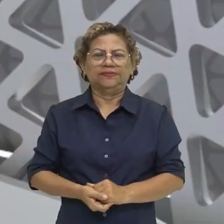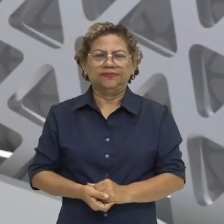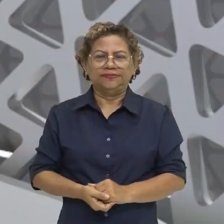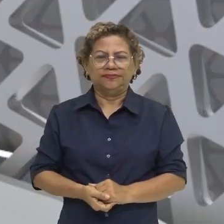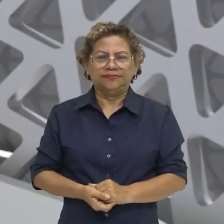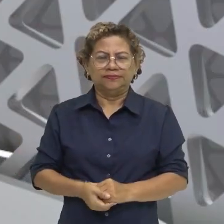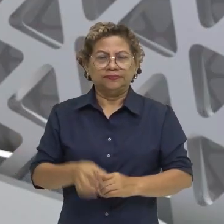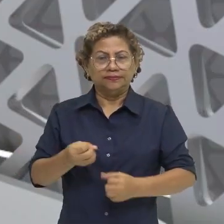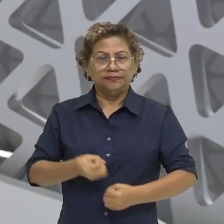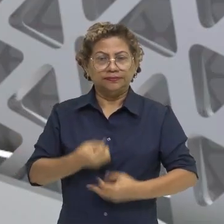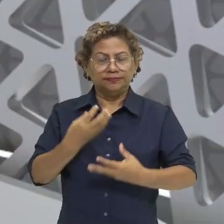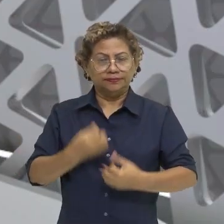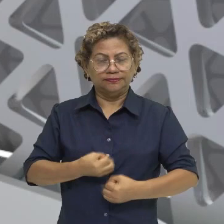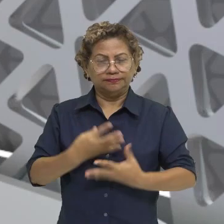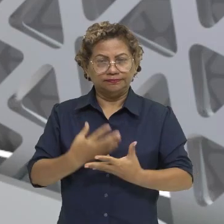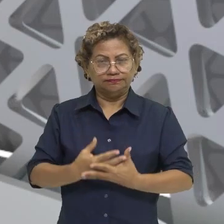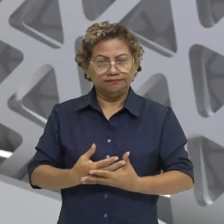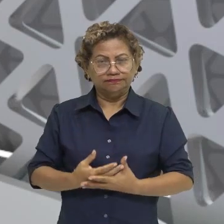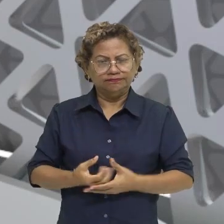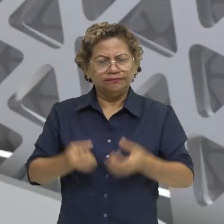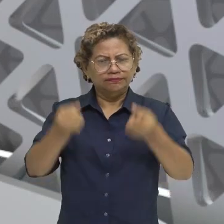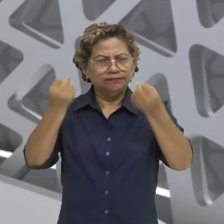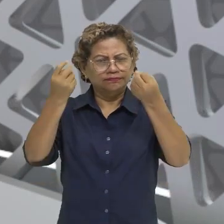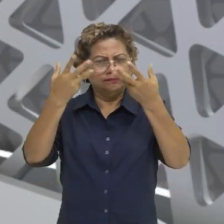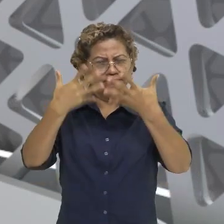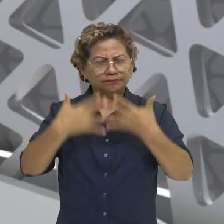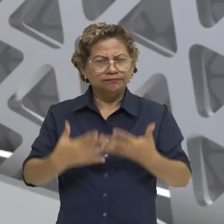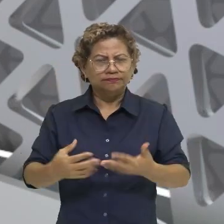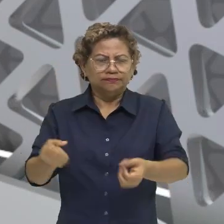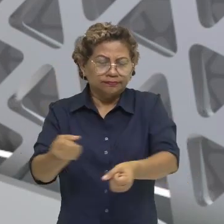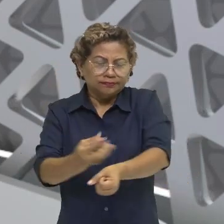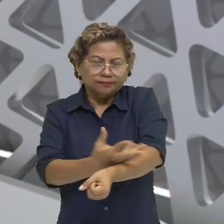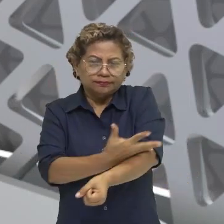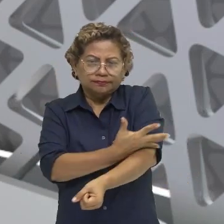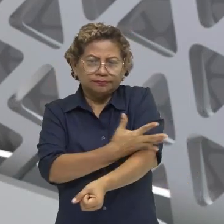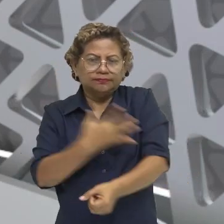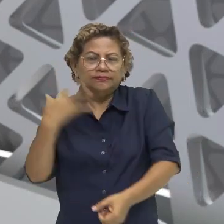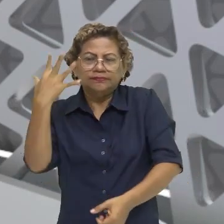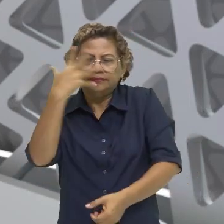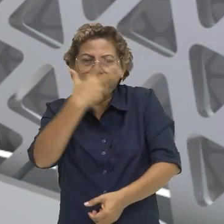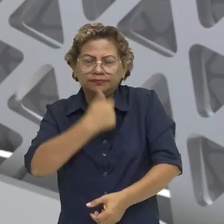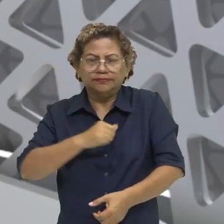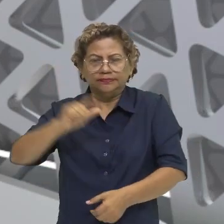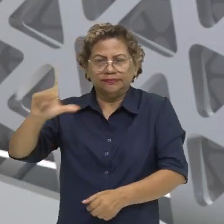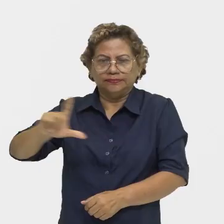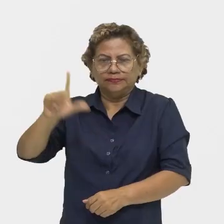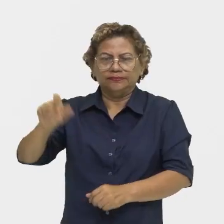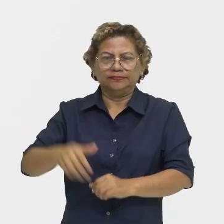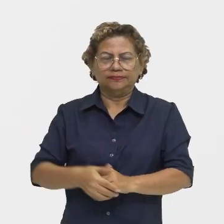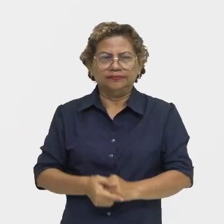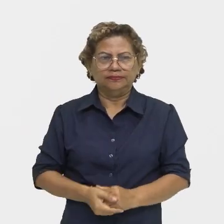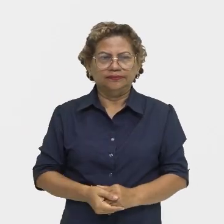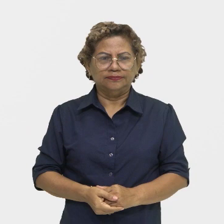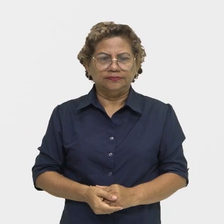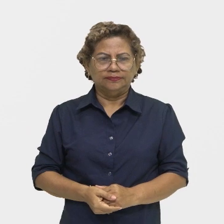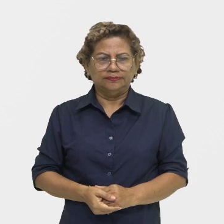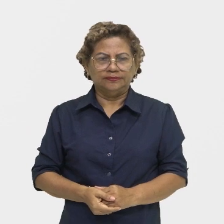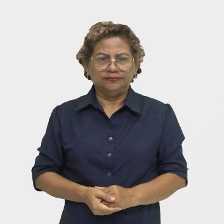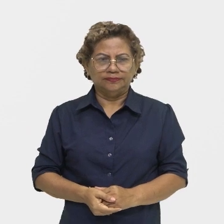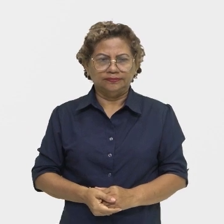Este poema expressa a função estética da literatura. Vamos conhecer outro? Vamos lá.